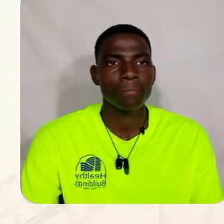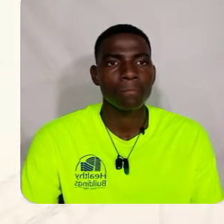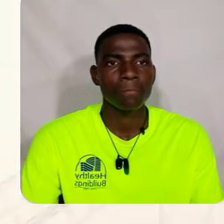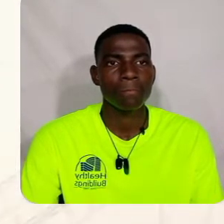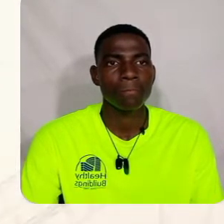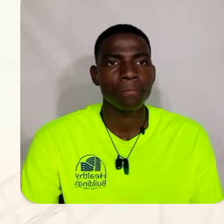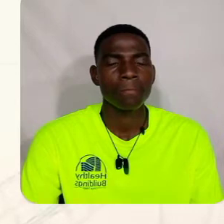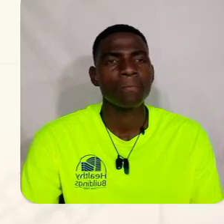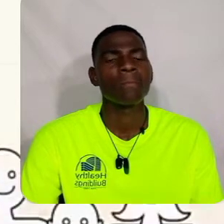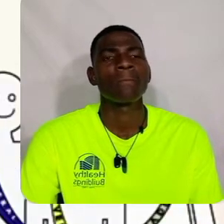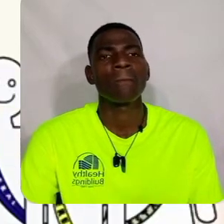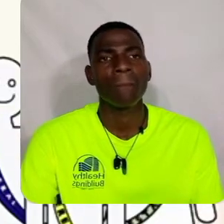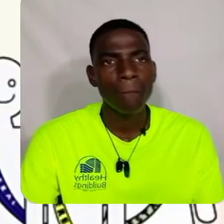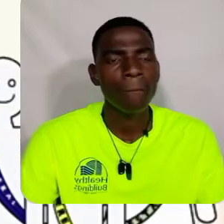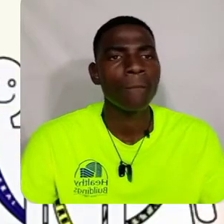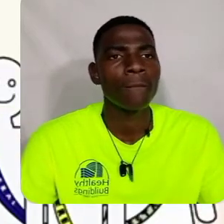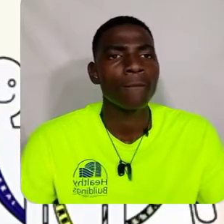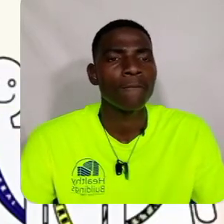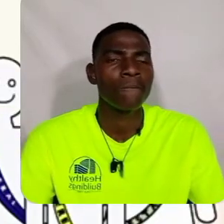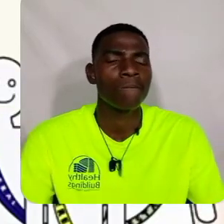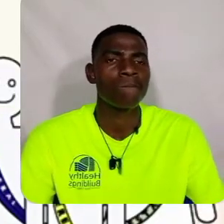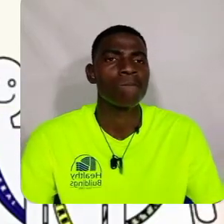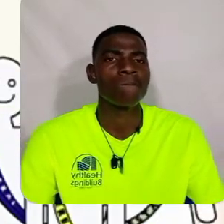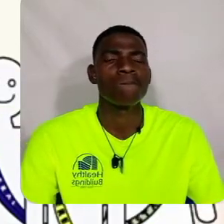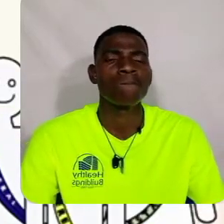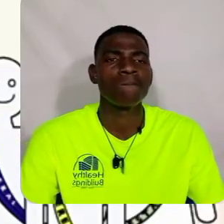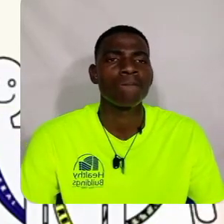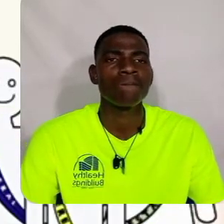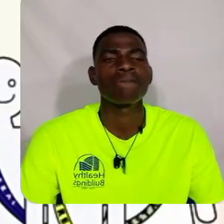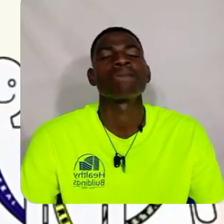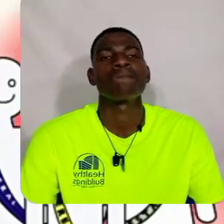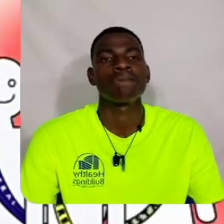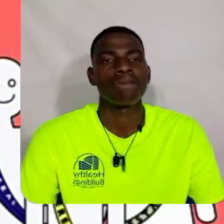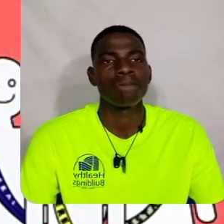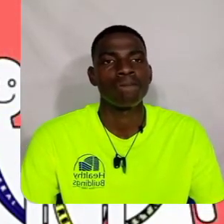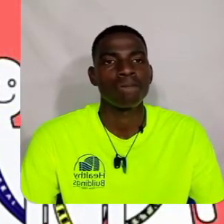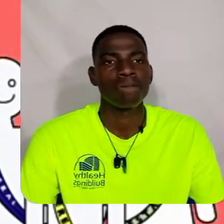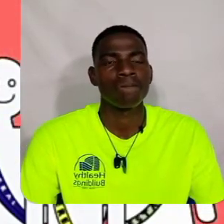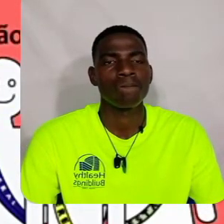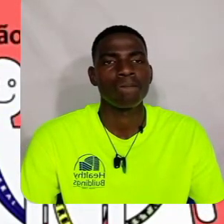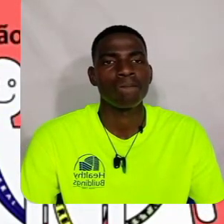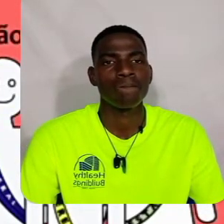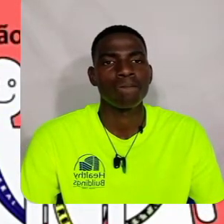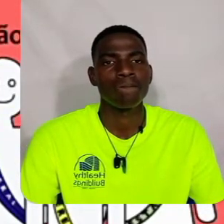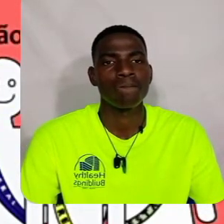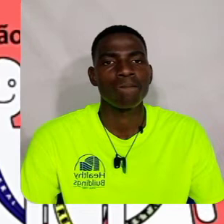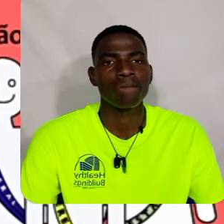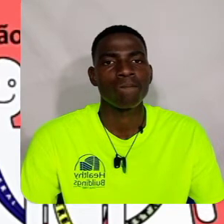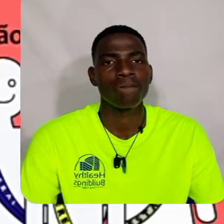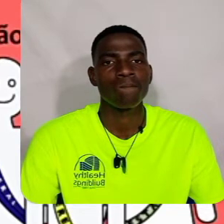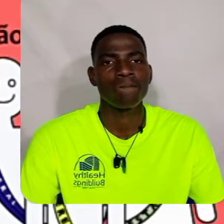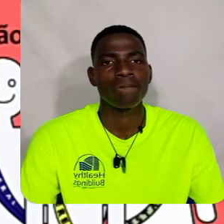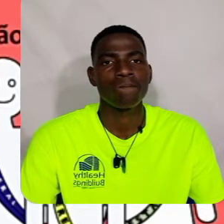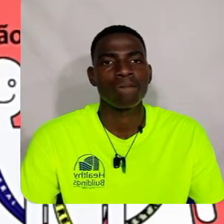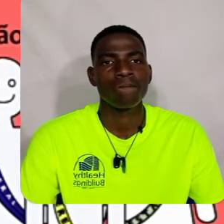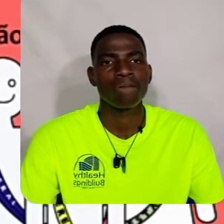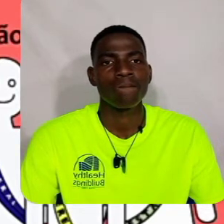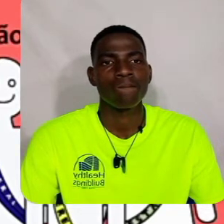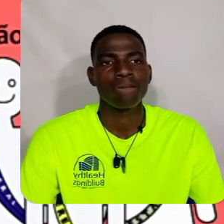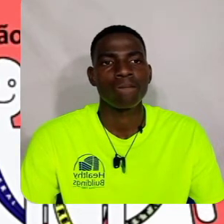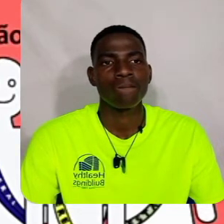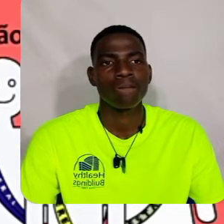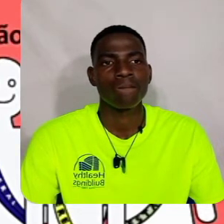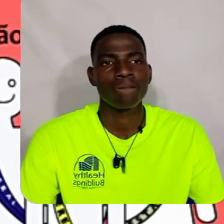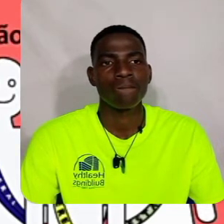representar, ou seja, a maneira que fazemos as eleições, depende do cargo. Tem alguns métodos de eleições diferentes, e eu tenho uma série